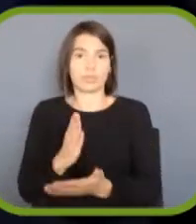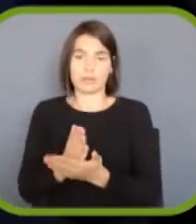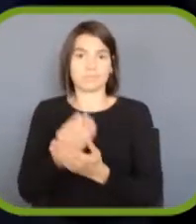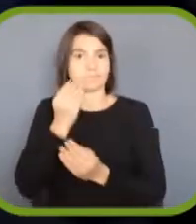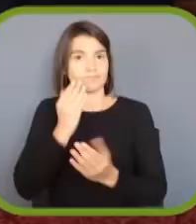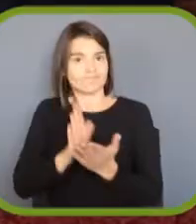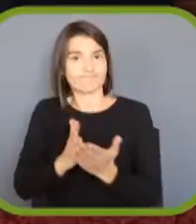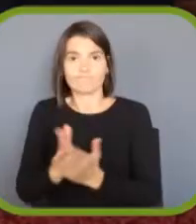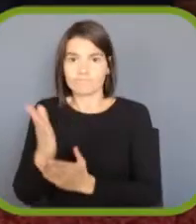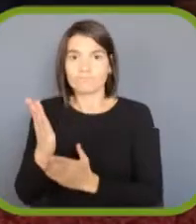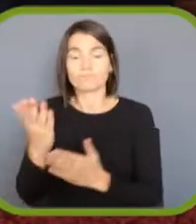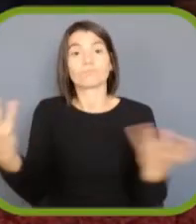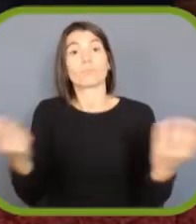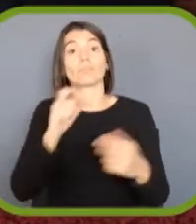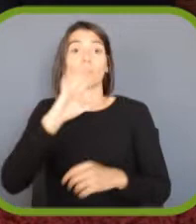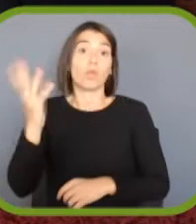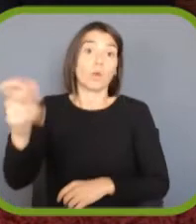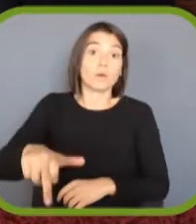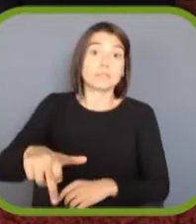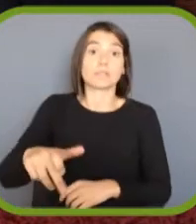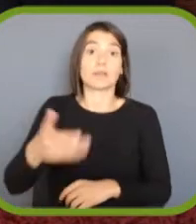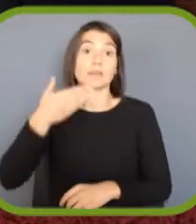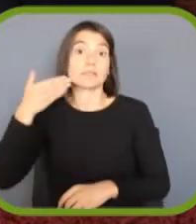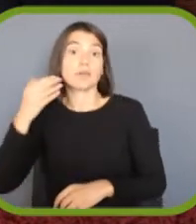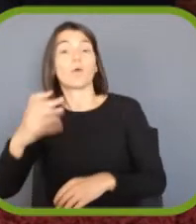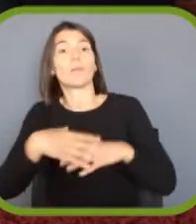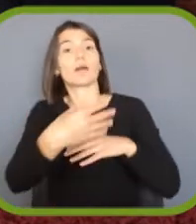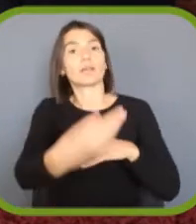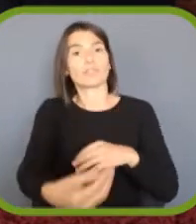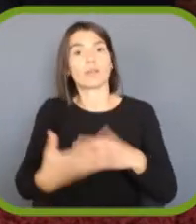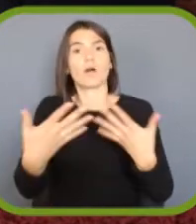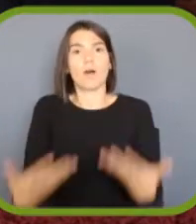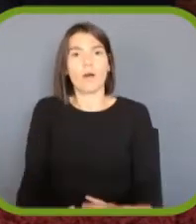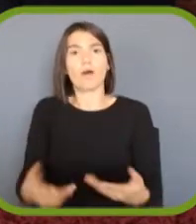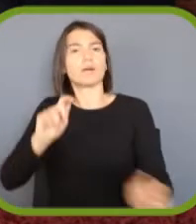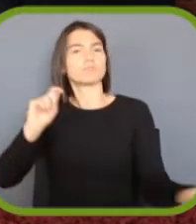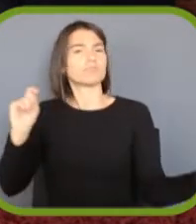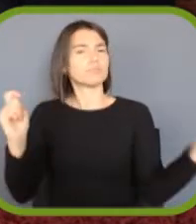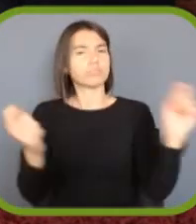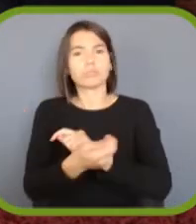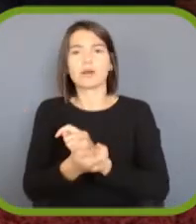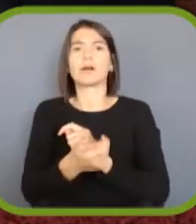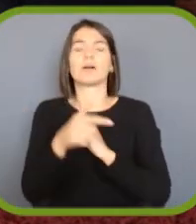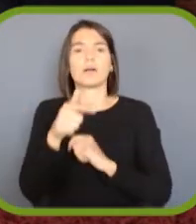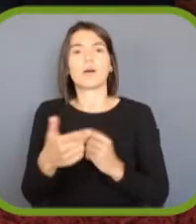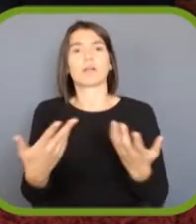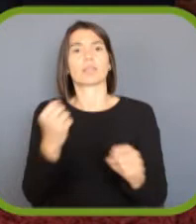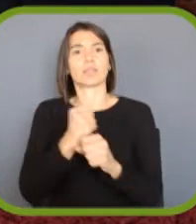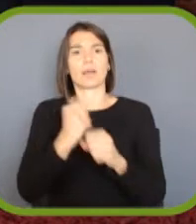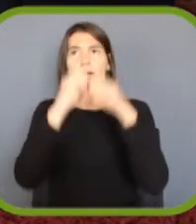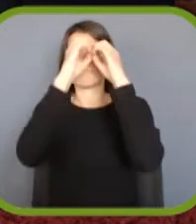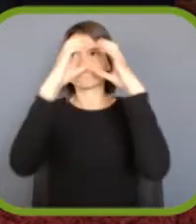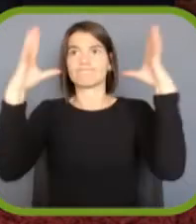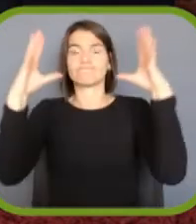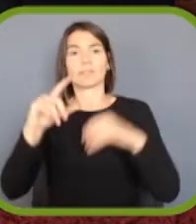não volta para trás. E, portanto, poderá acontecer mais cedo ou poderá acontecer mais tarde. Nós estamos a viver uma profunda revolução ao nível